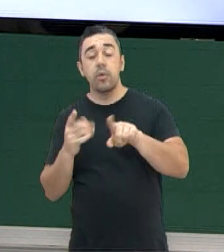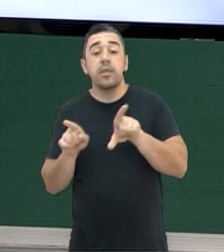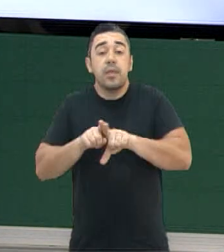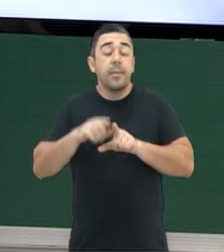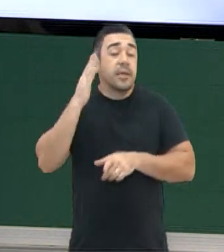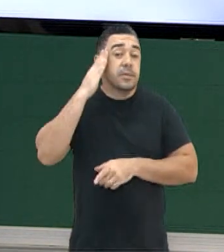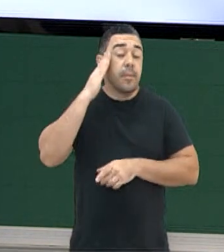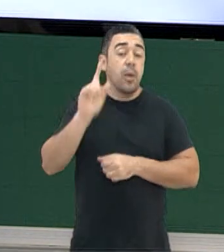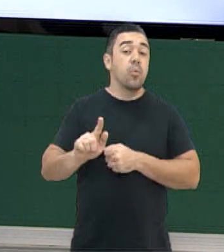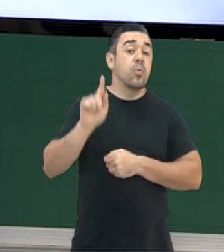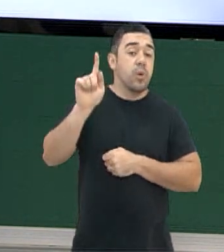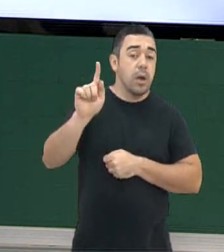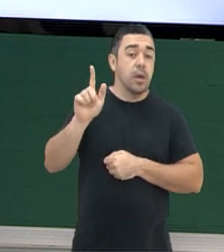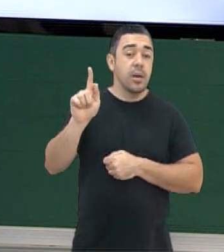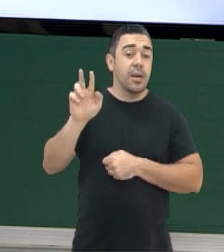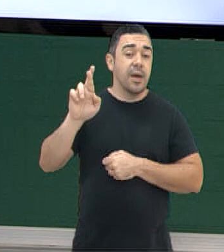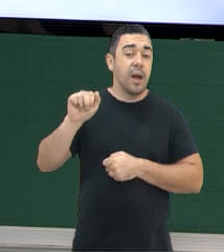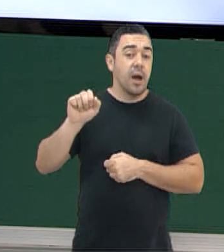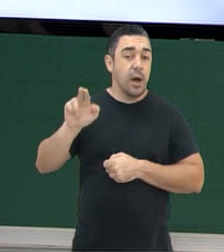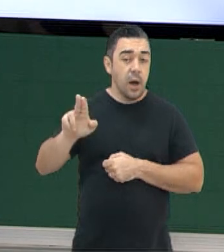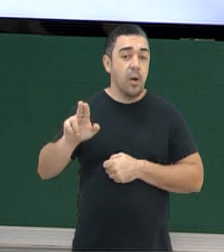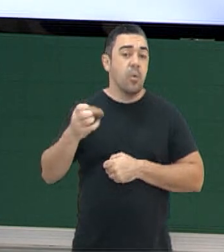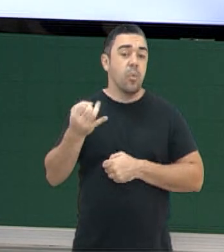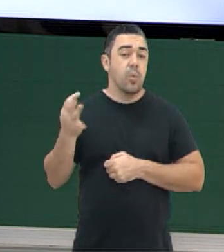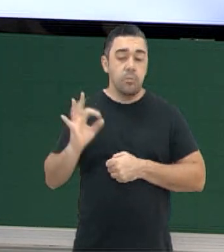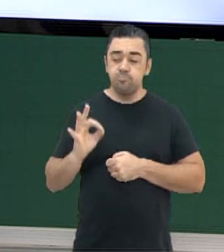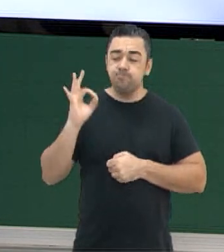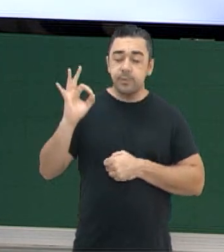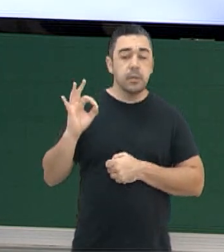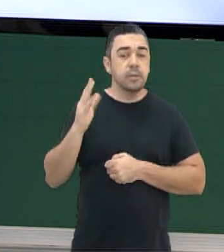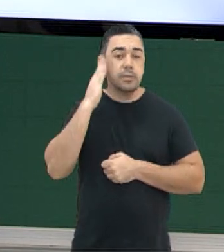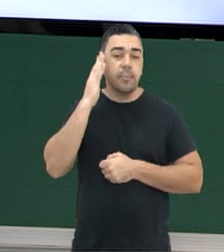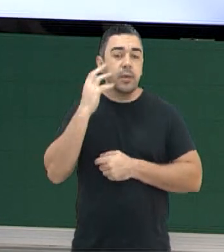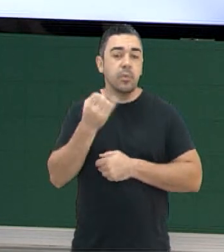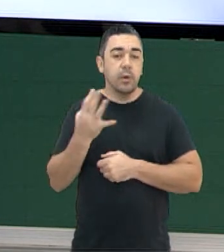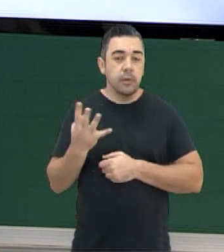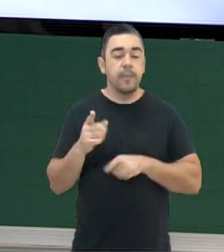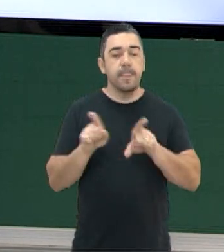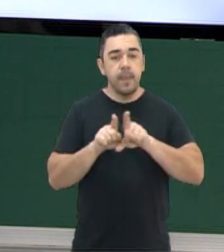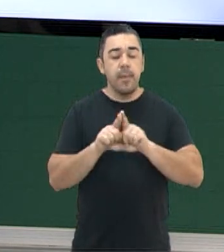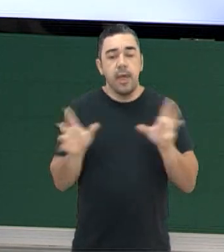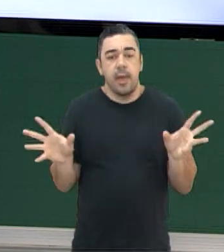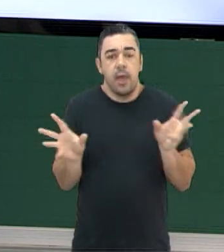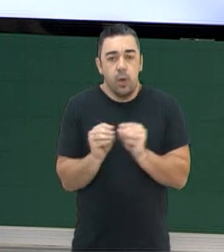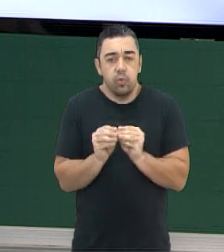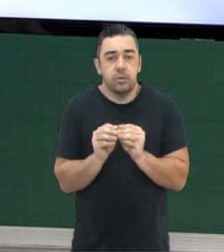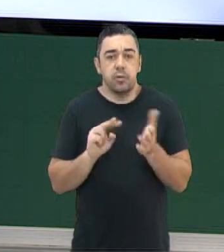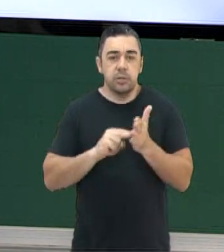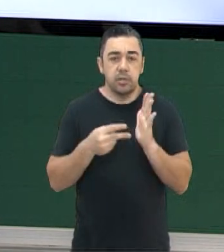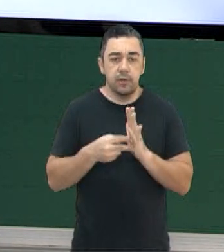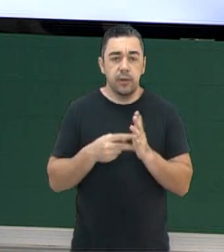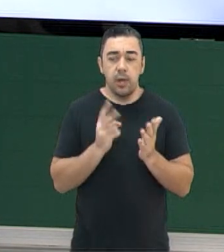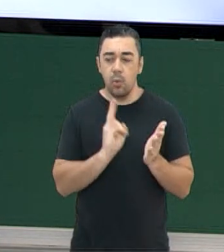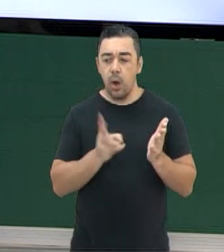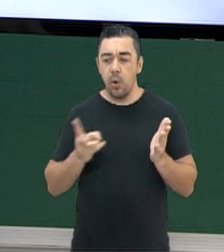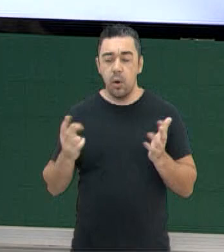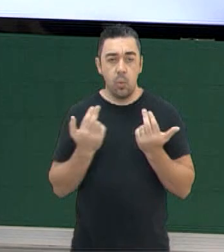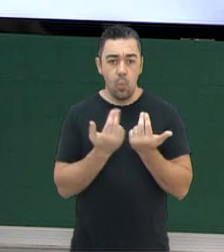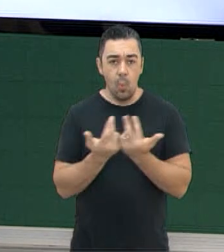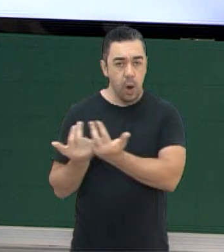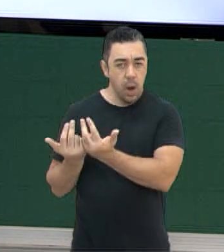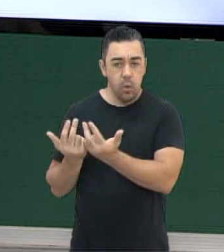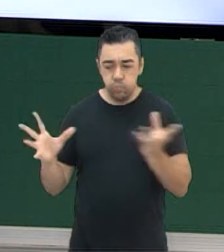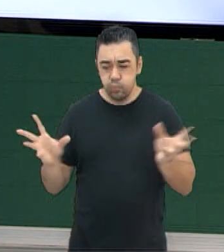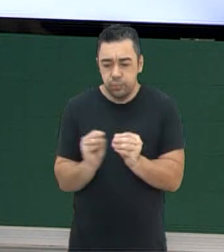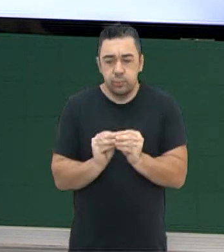quando eles são semelhantes. Essa operação também pode ser chamada de redução de termos semelhantes. Então, alguns